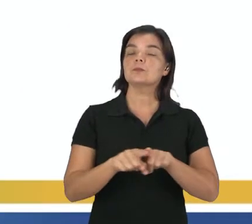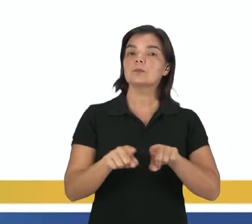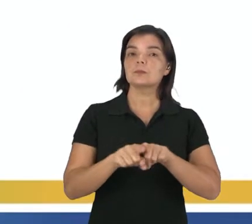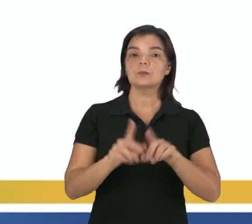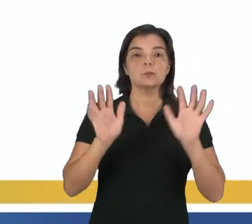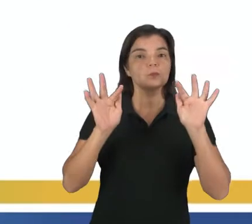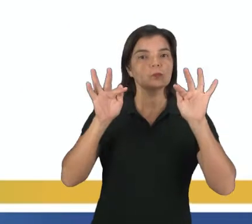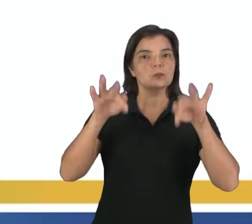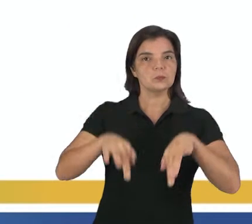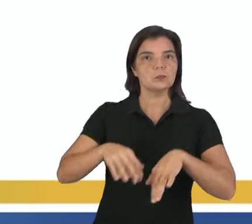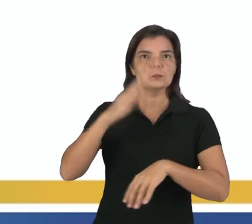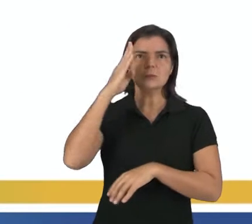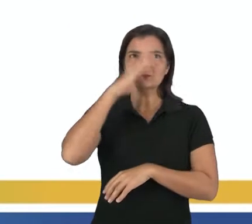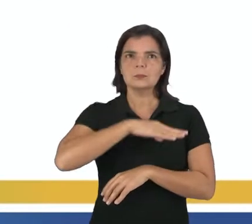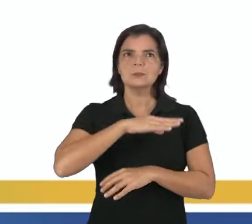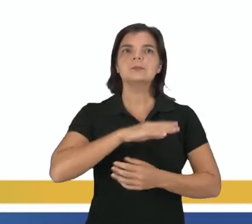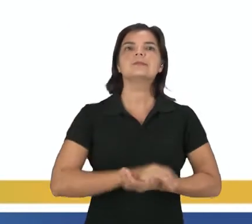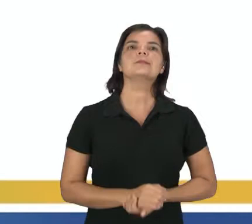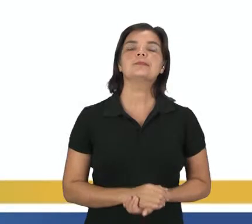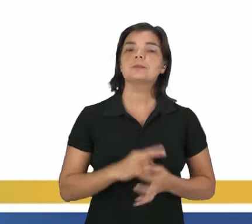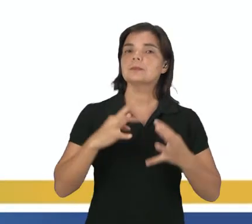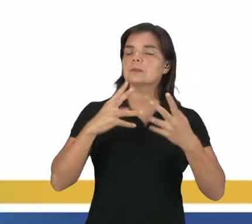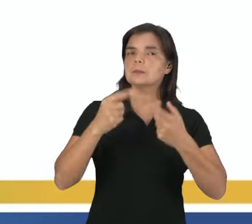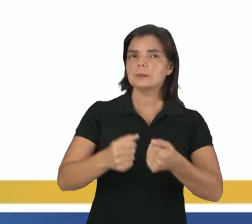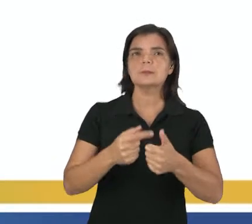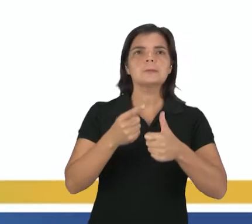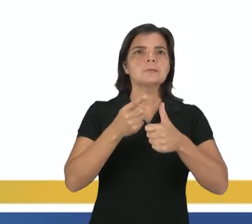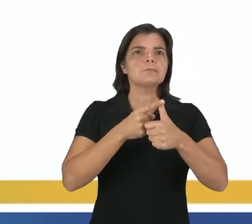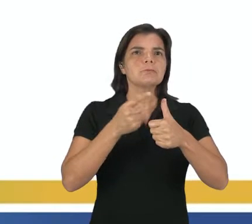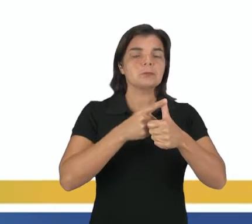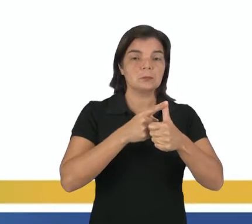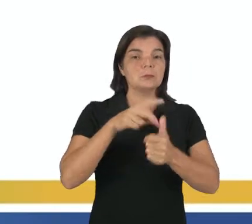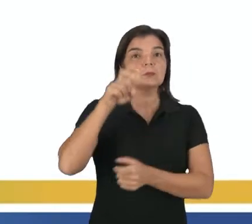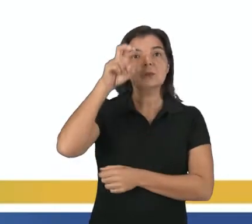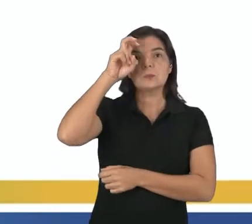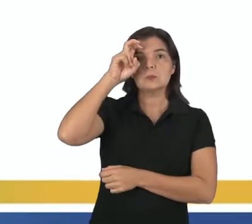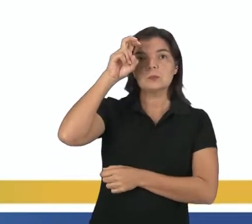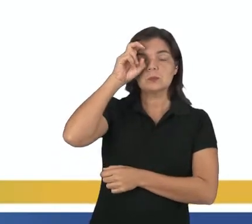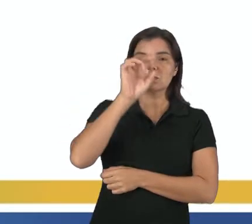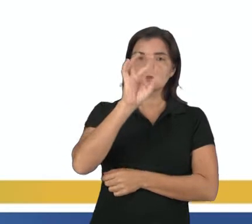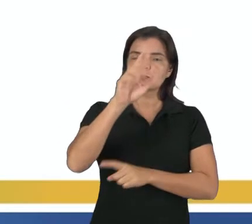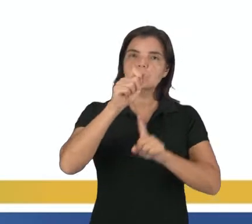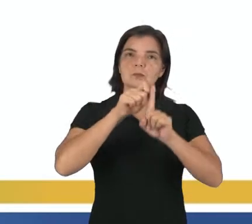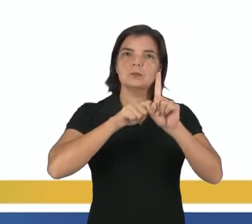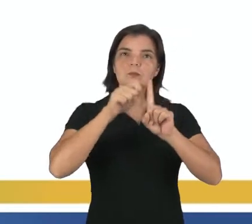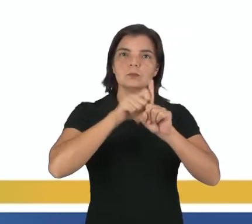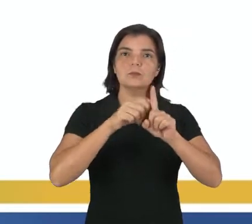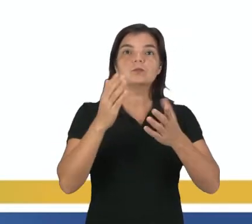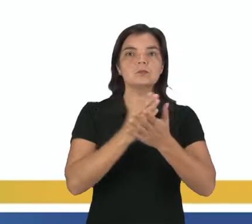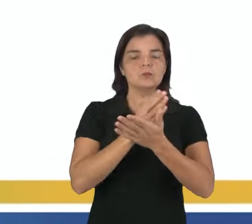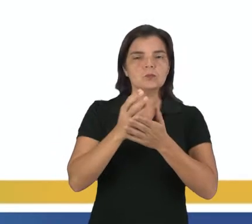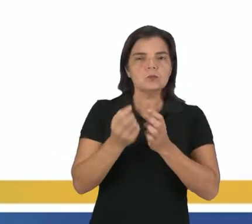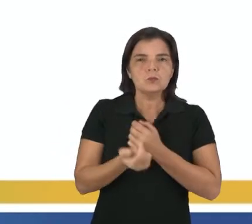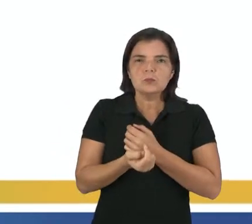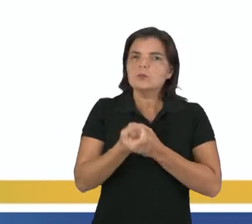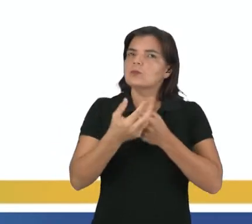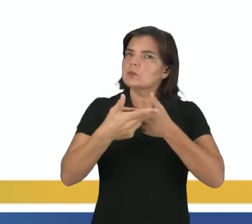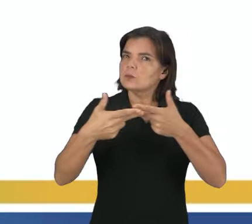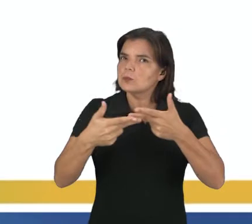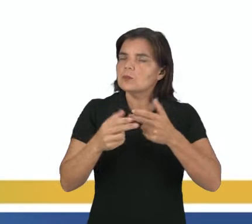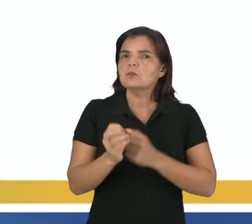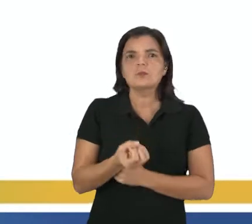da Maldição, Emanuel Marques. Em todas as primeiras quintas-feiras de cada mês, algo de misterioso